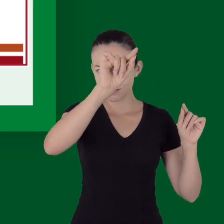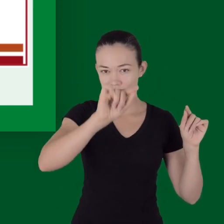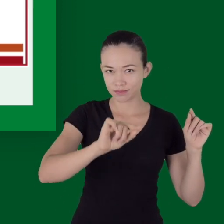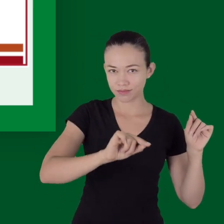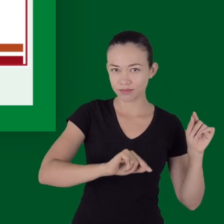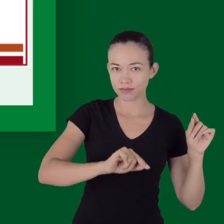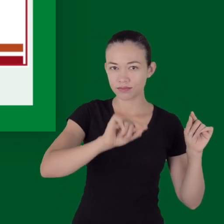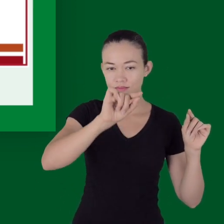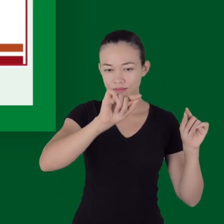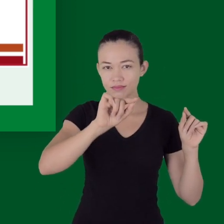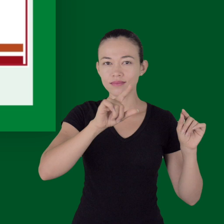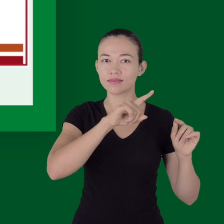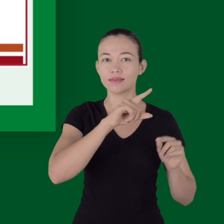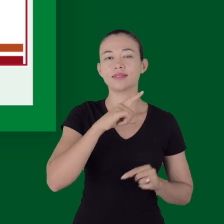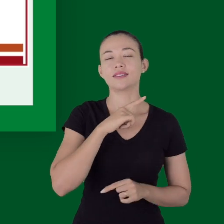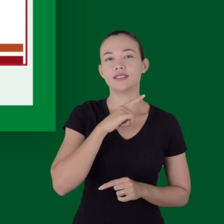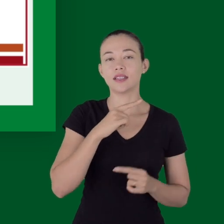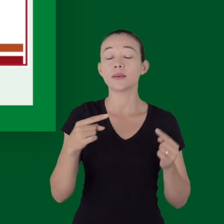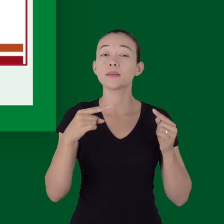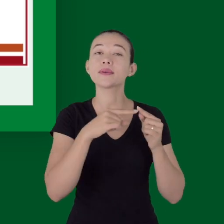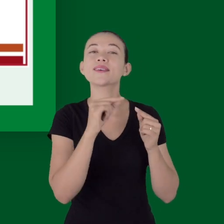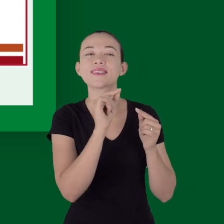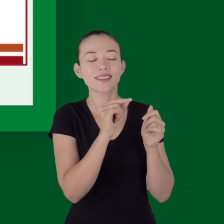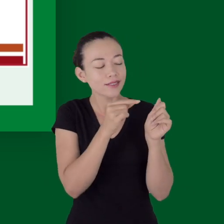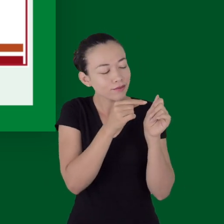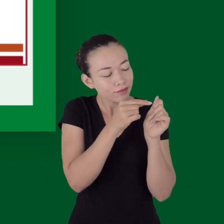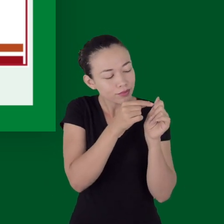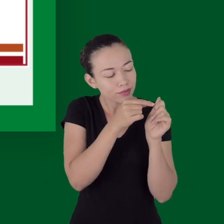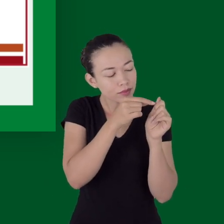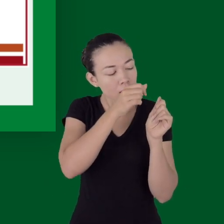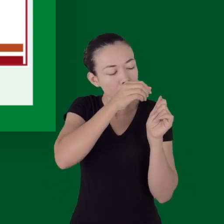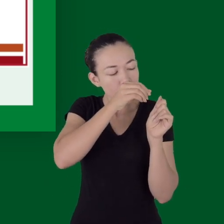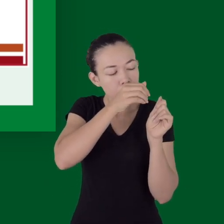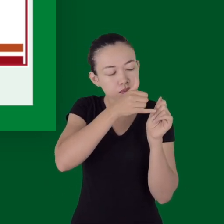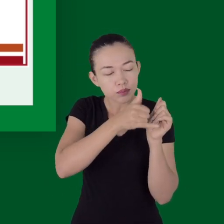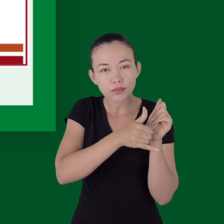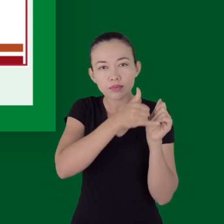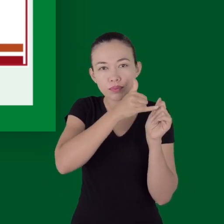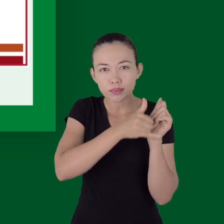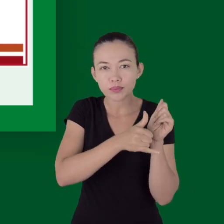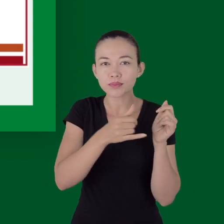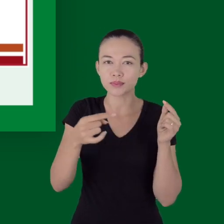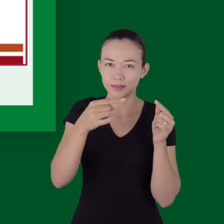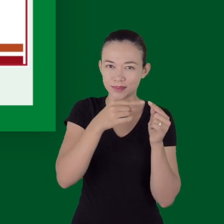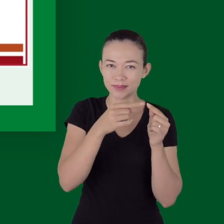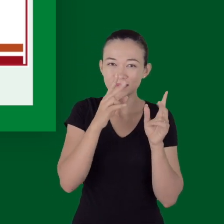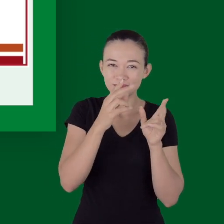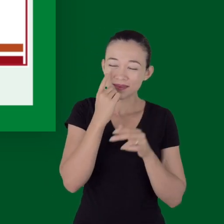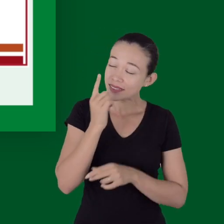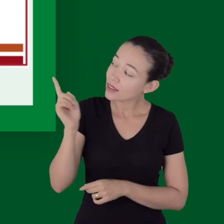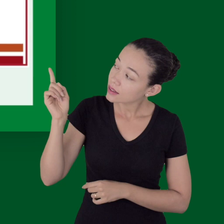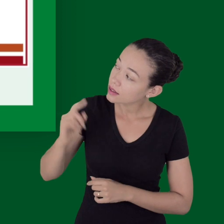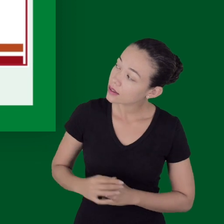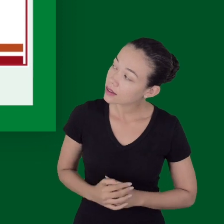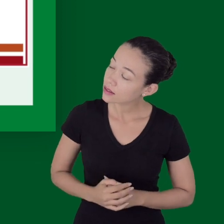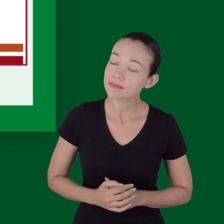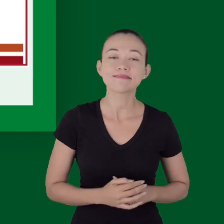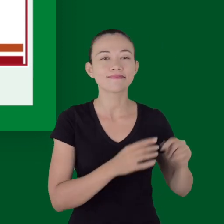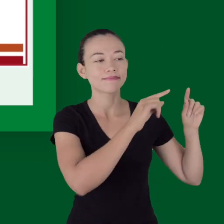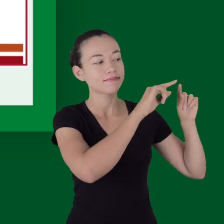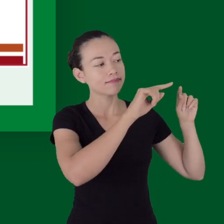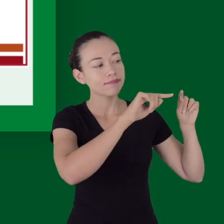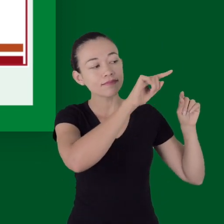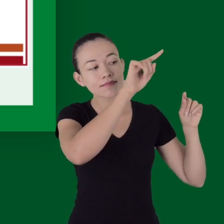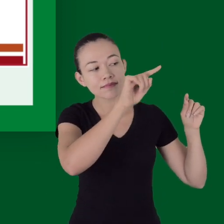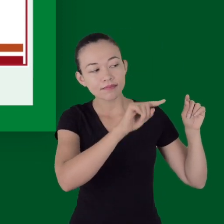elétrico por cada parte do coração. A gente sabe que no início da onda P, aqui no slide, o início da onda